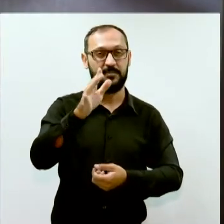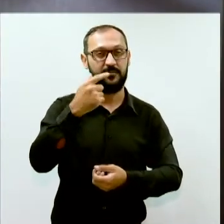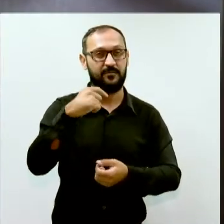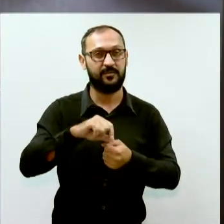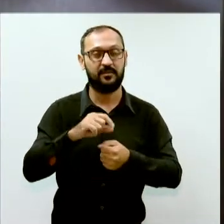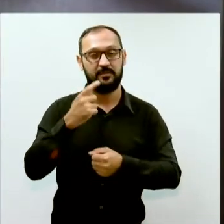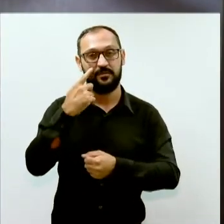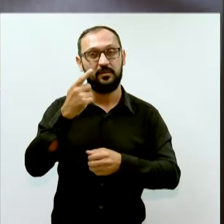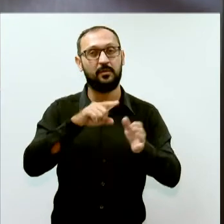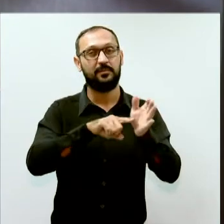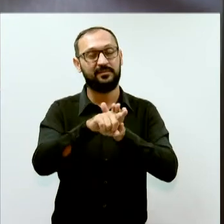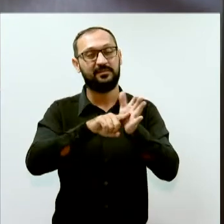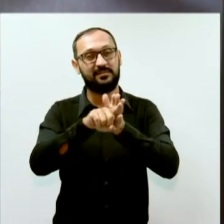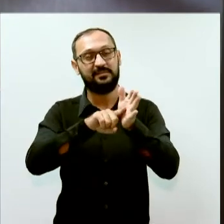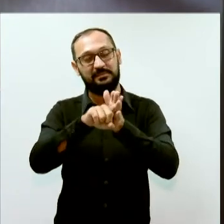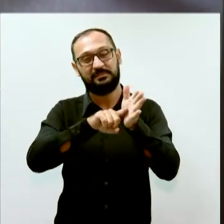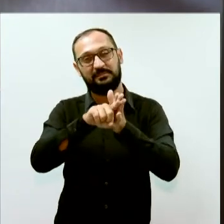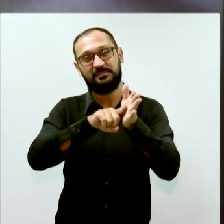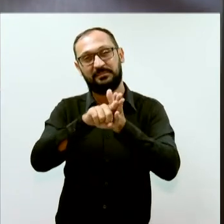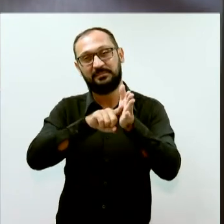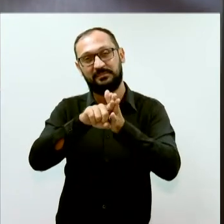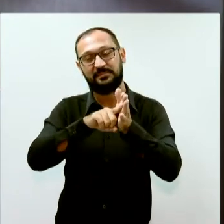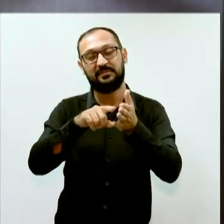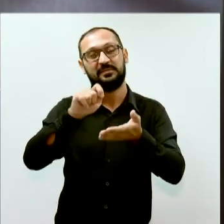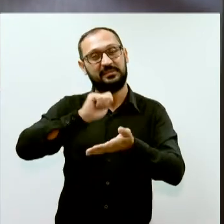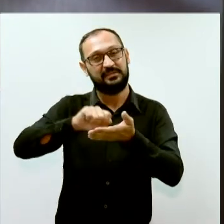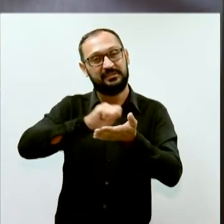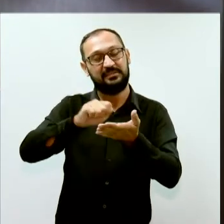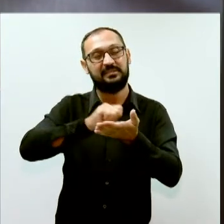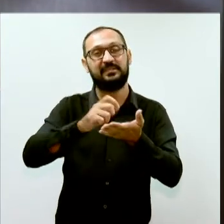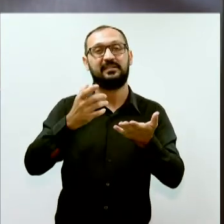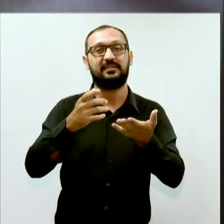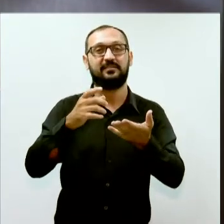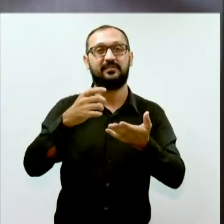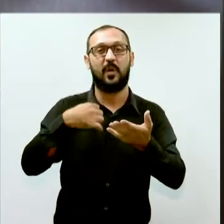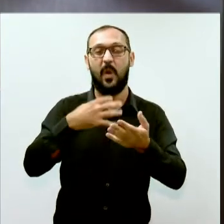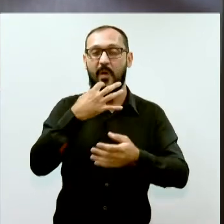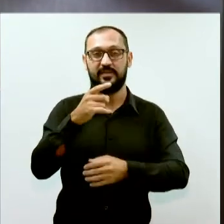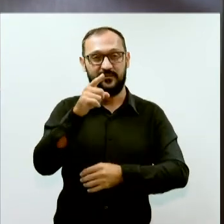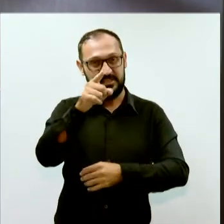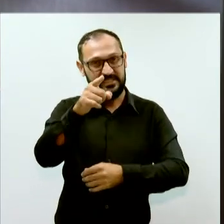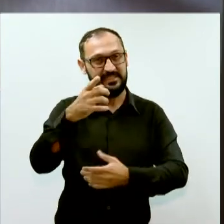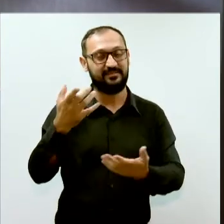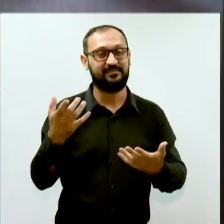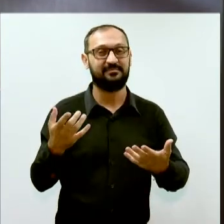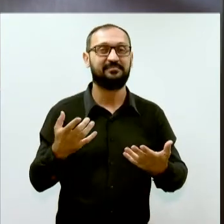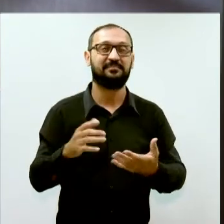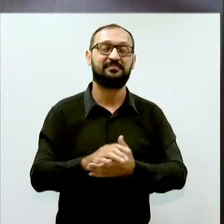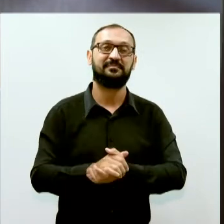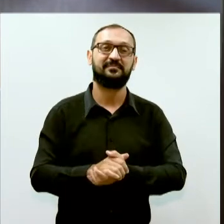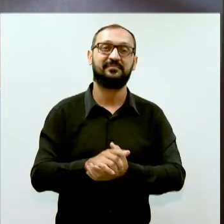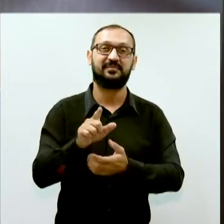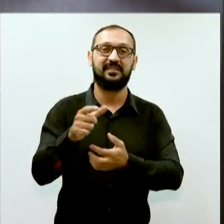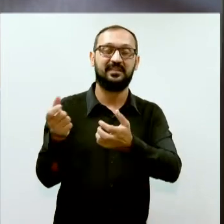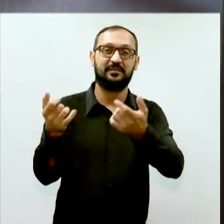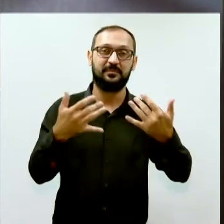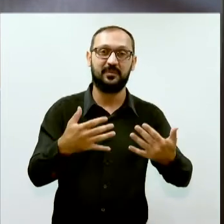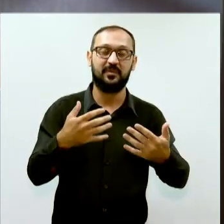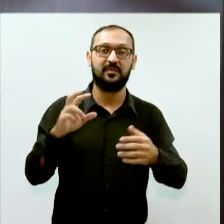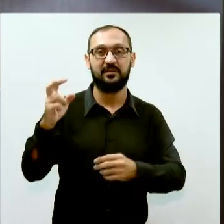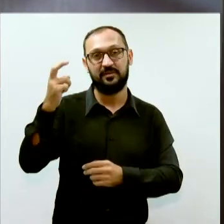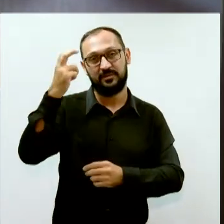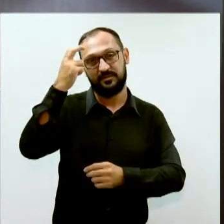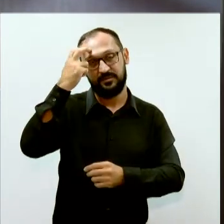né, eu pesquisando sobre suas publicações, um pouco sobre você, você disse que na